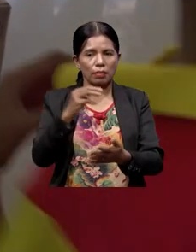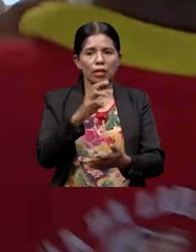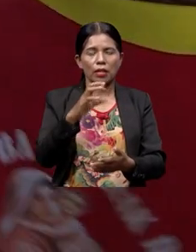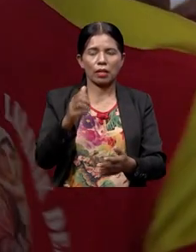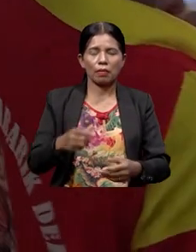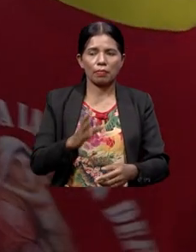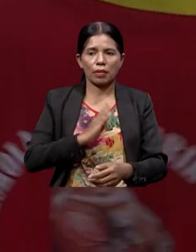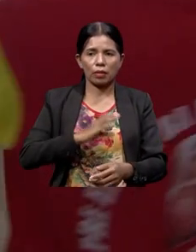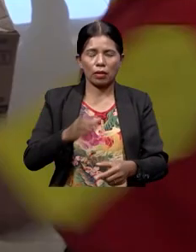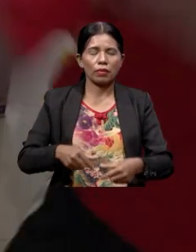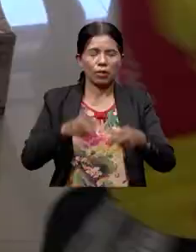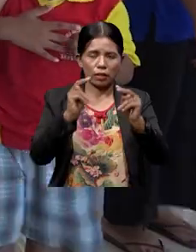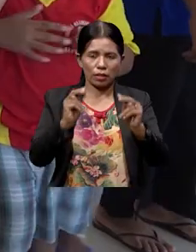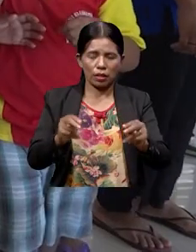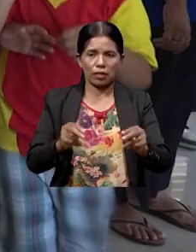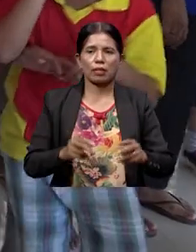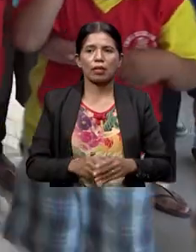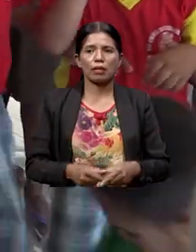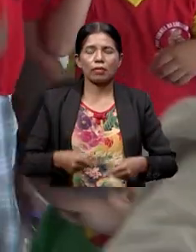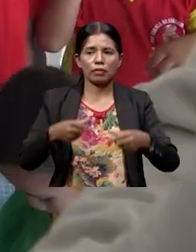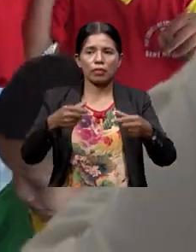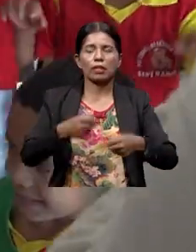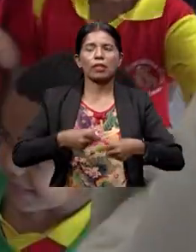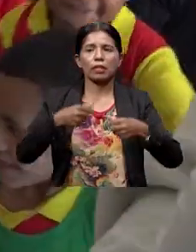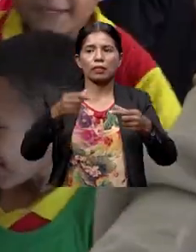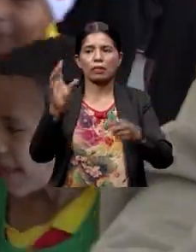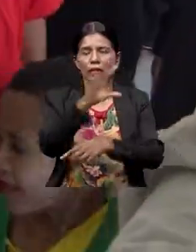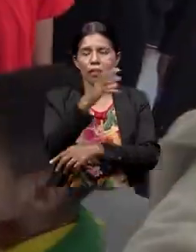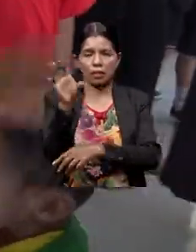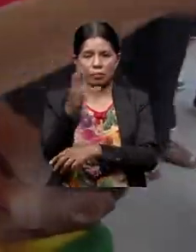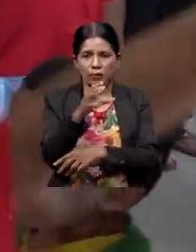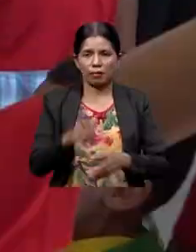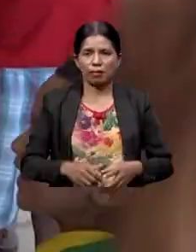onde oferece necessidade básica no presente natal nian. Agustinho da Costa, Ximenes.